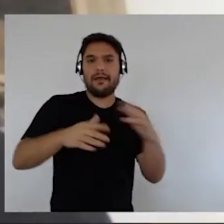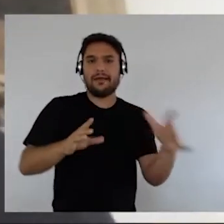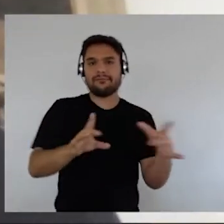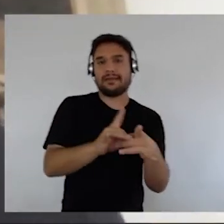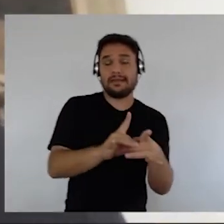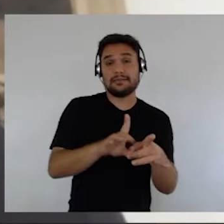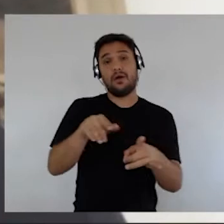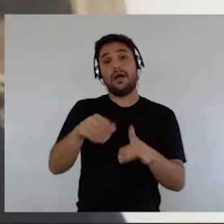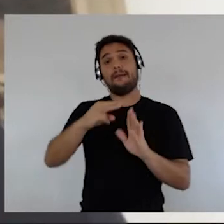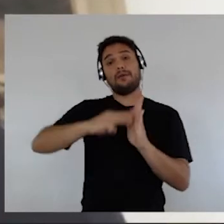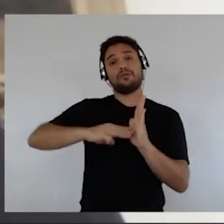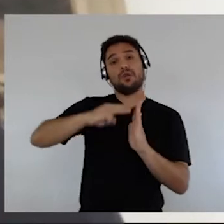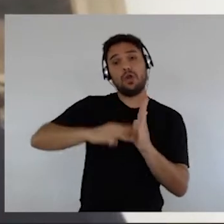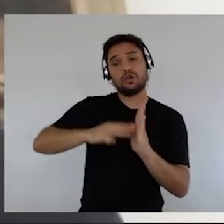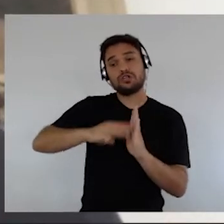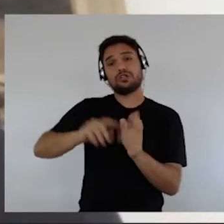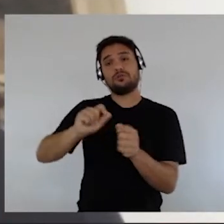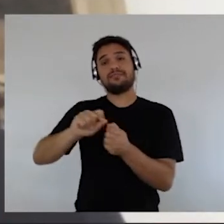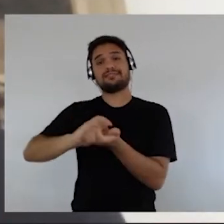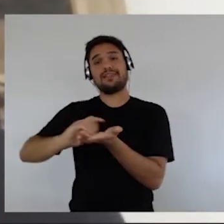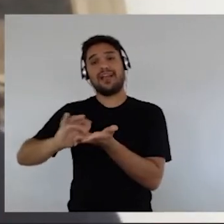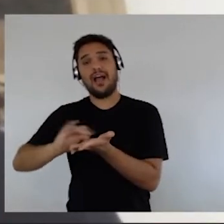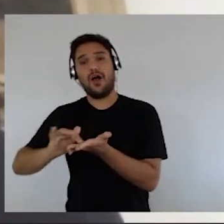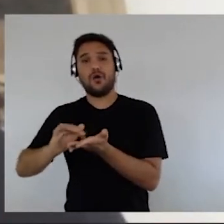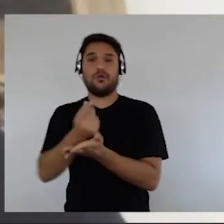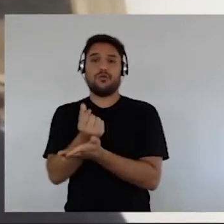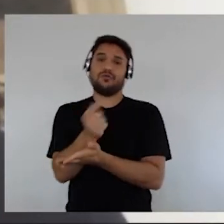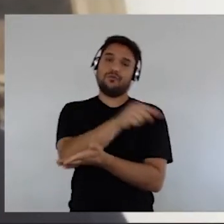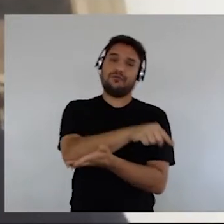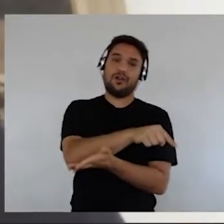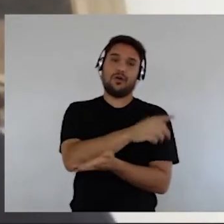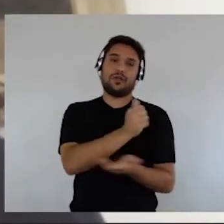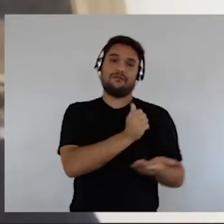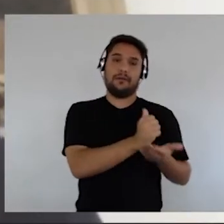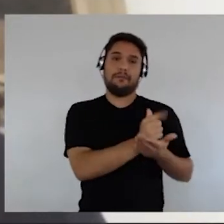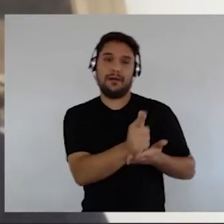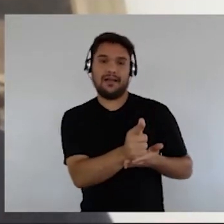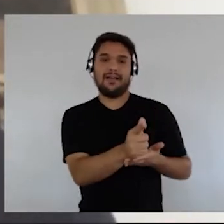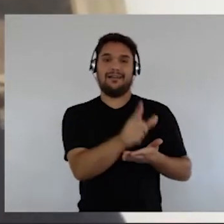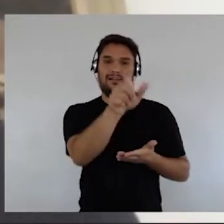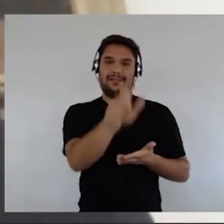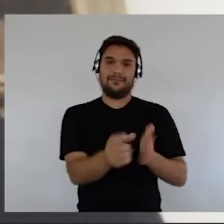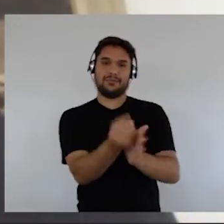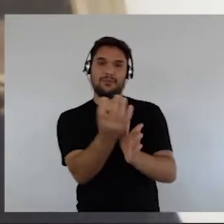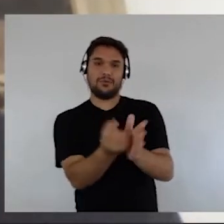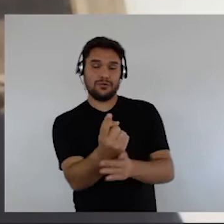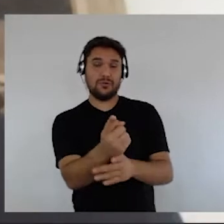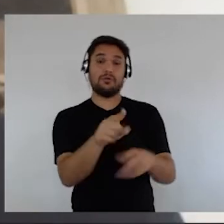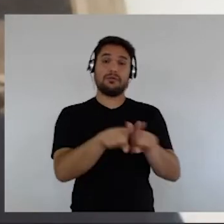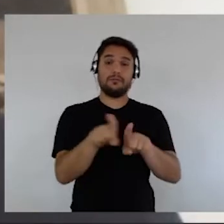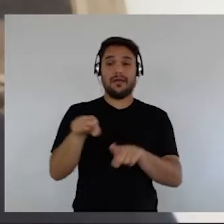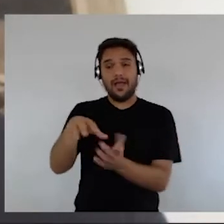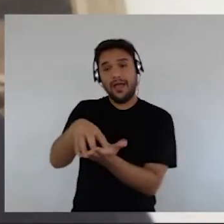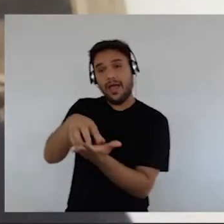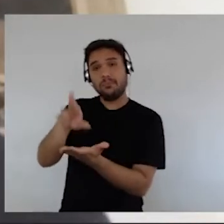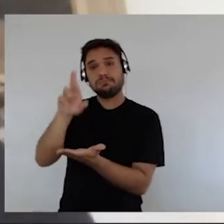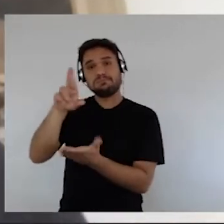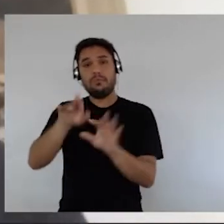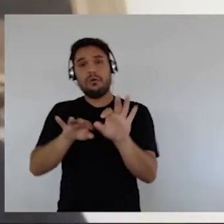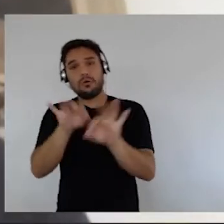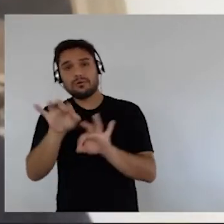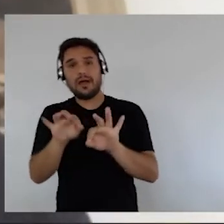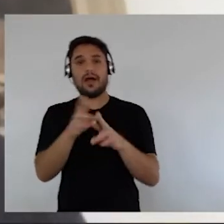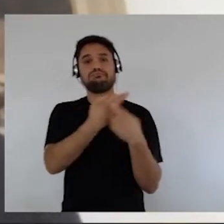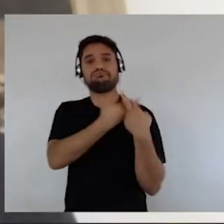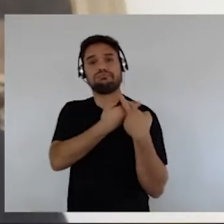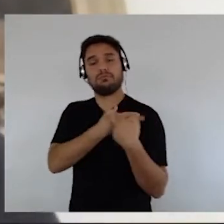a metodologia para o cálculo do valor de referência a ser pago ao produtor integrado e também elaborar e atualizar os